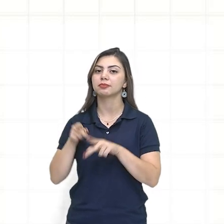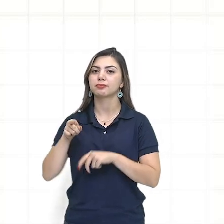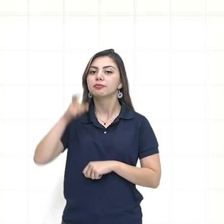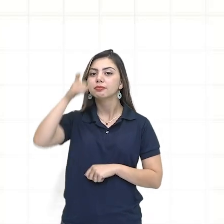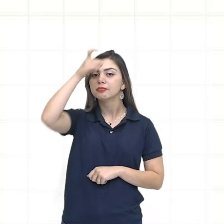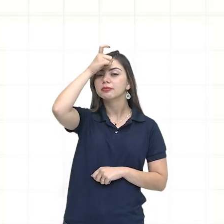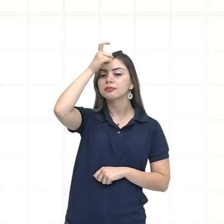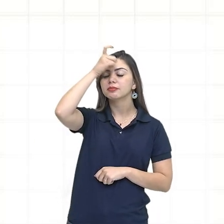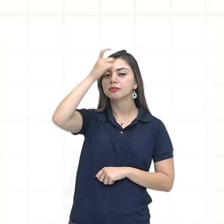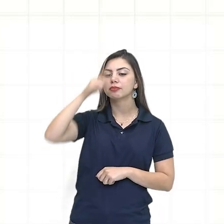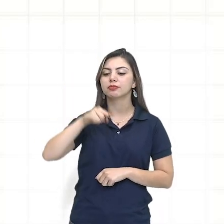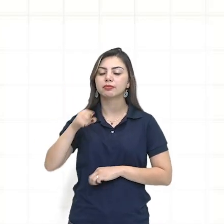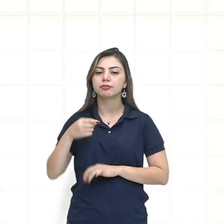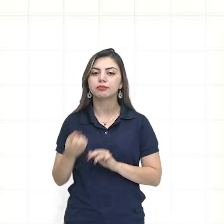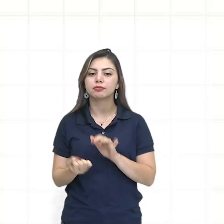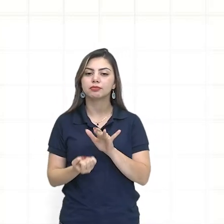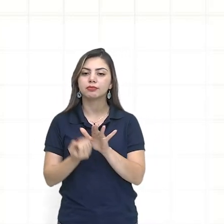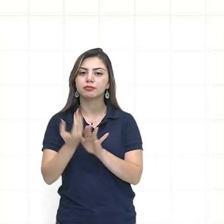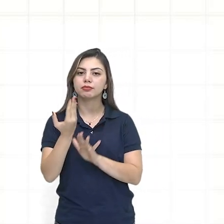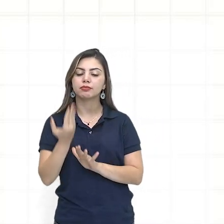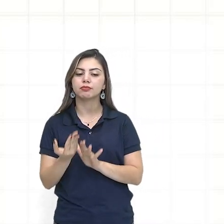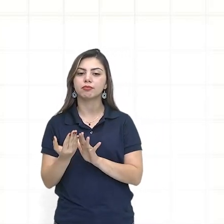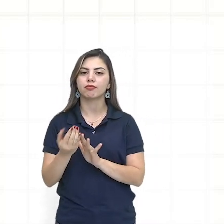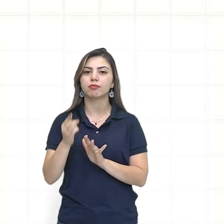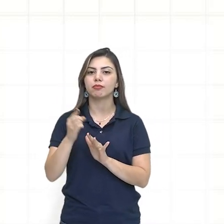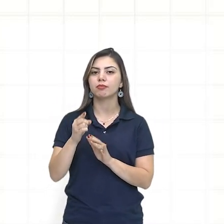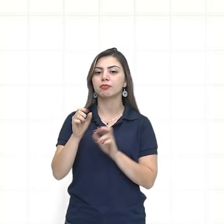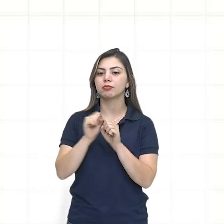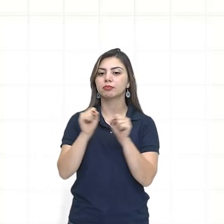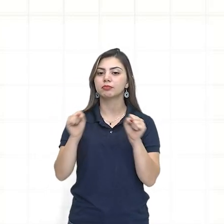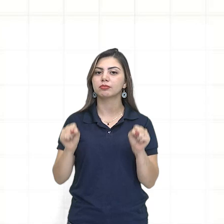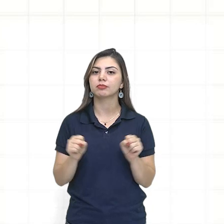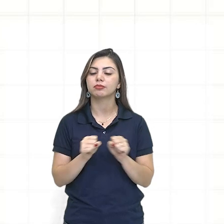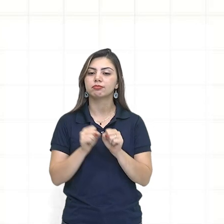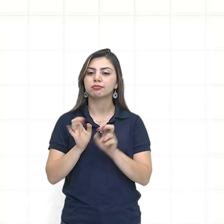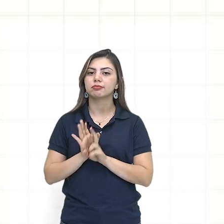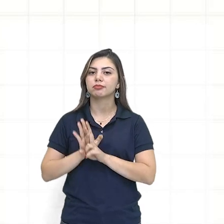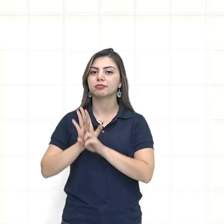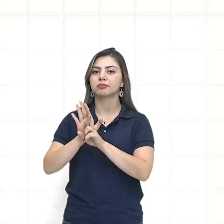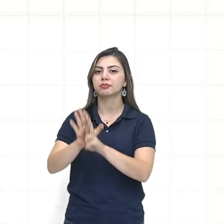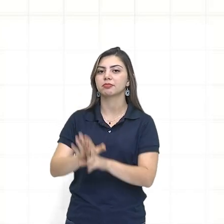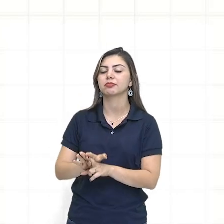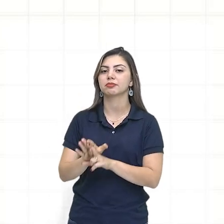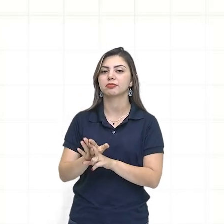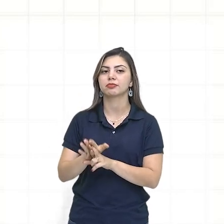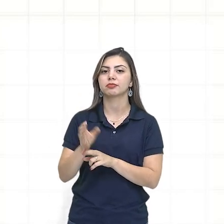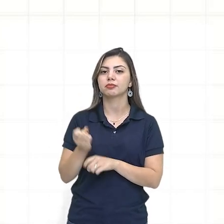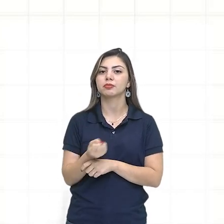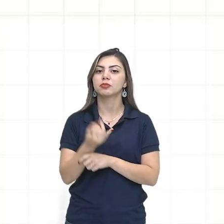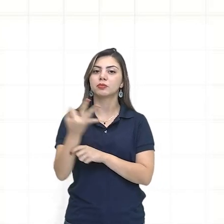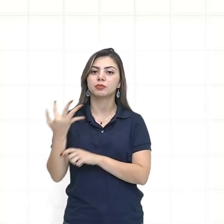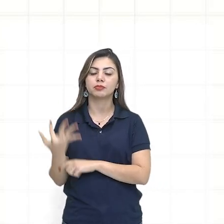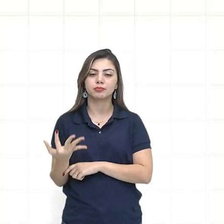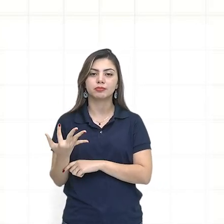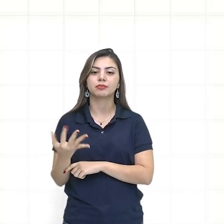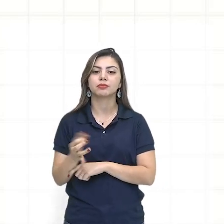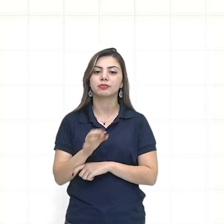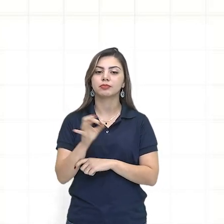né, começaram a fazer a representação de valores,